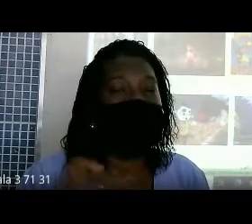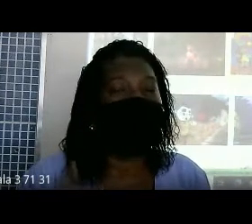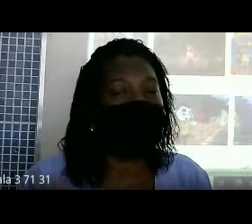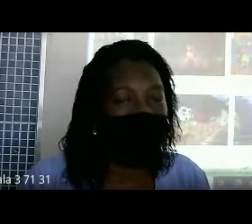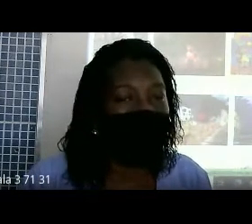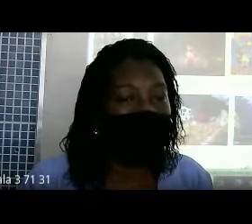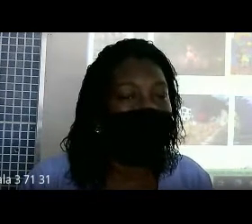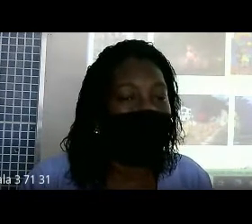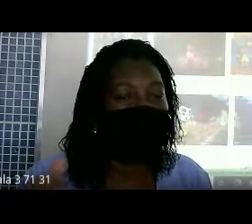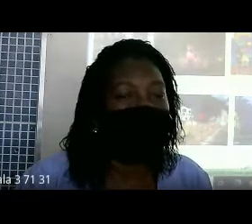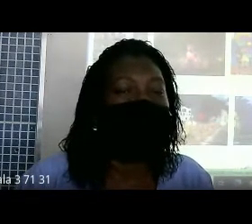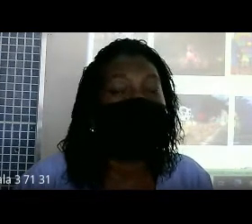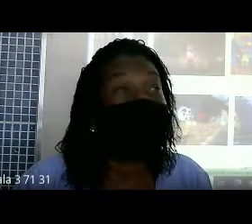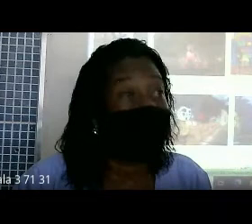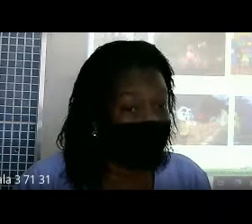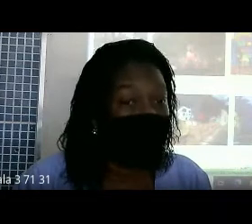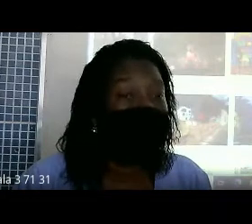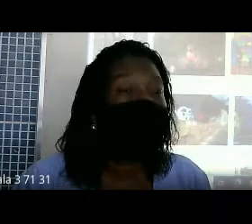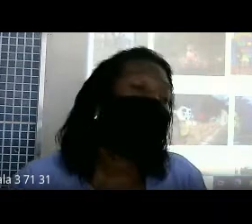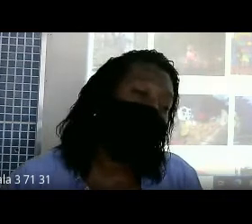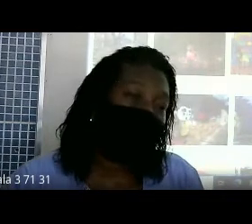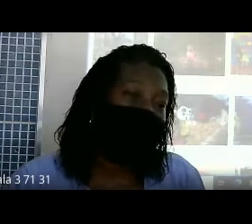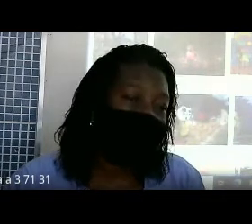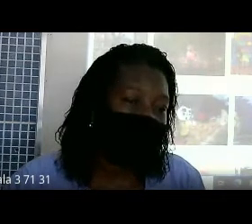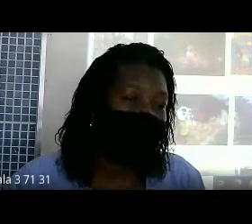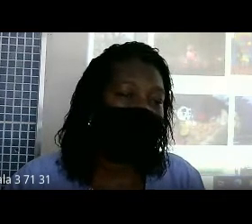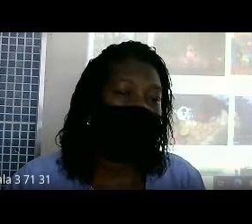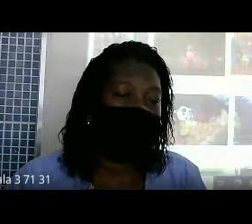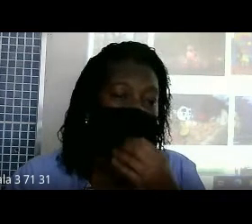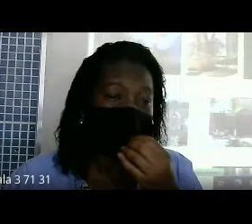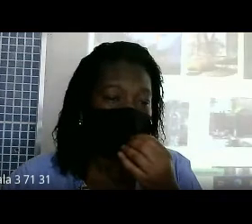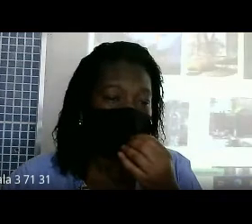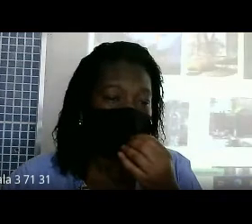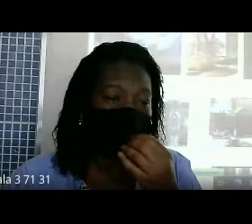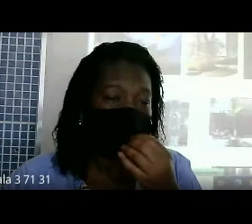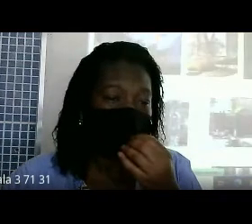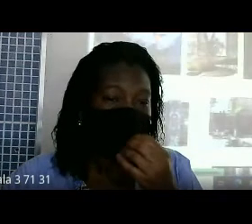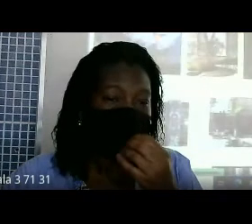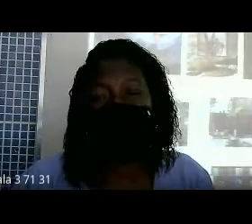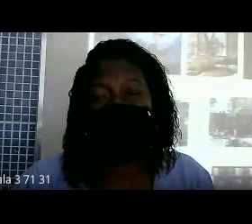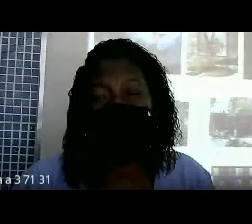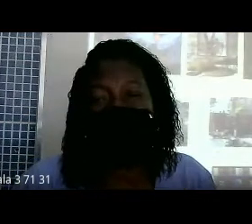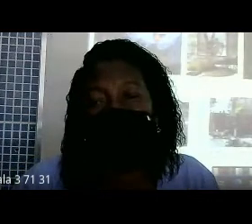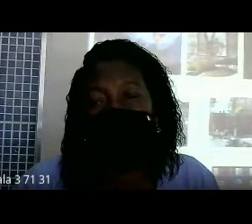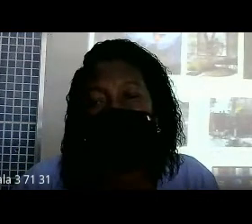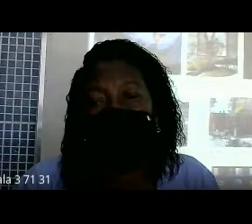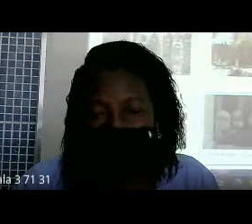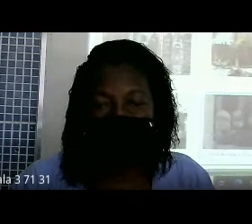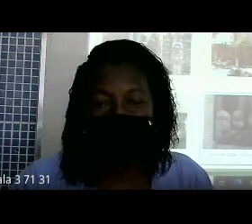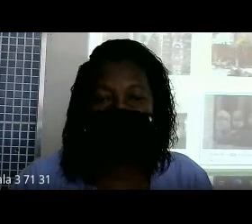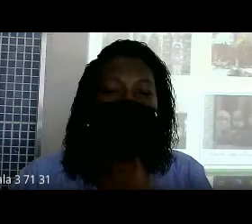linguagem da arte de rua, ela fica mais fácil e é de graça. Por quê? Por exemplo, esse aqui é do Eduardo